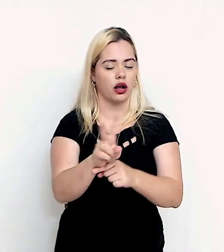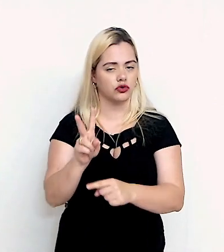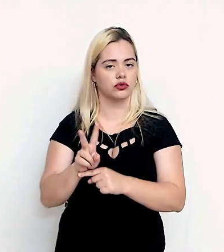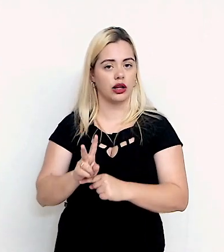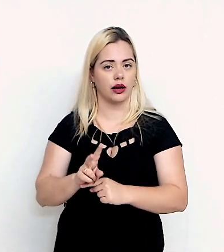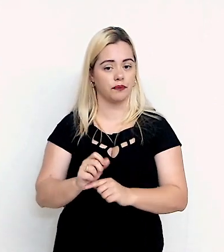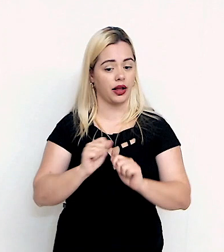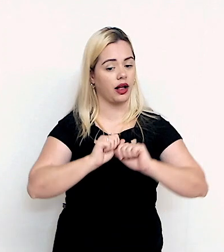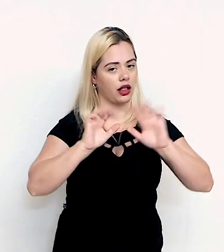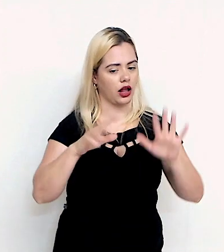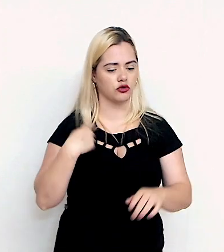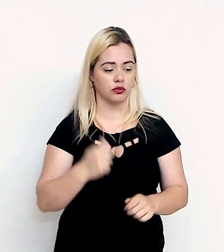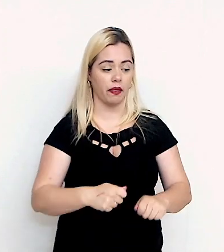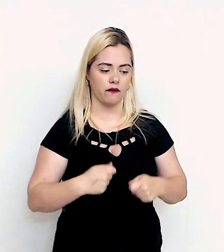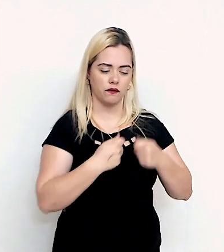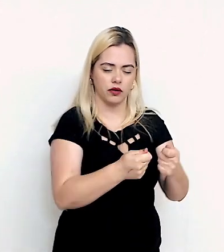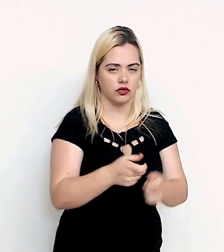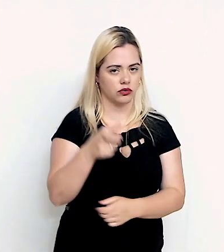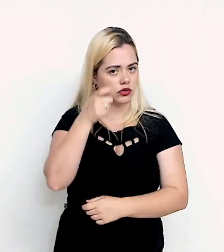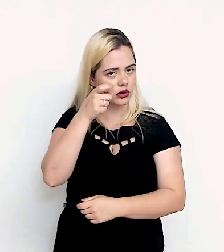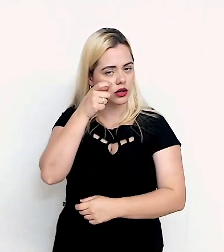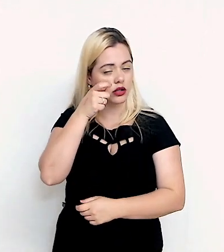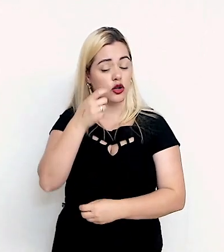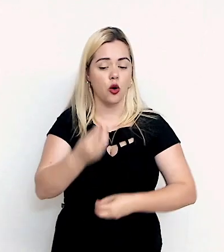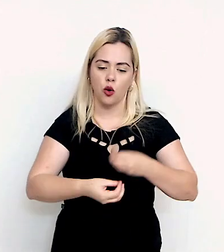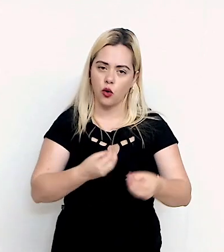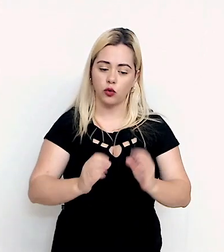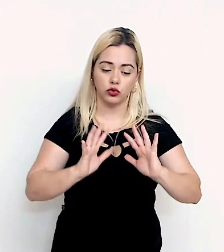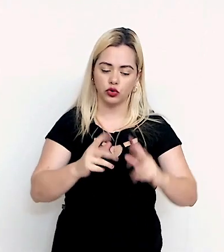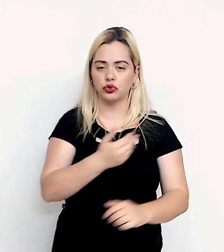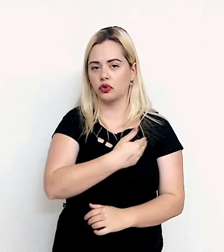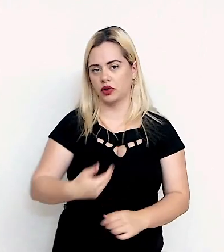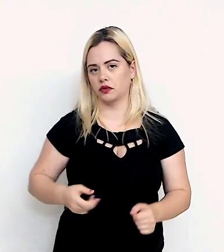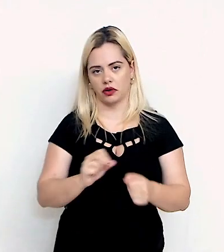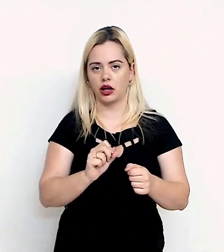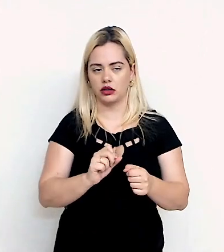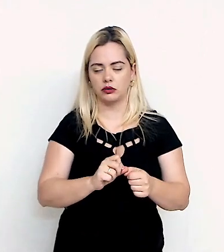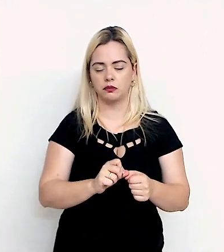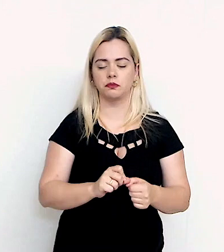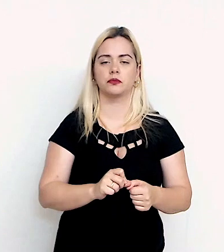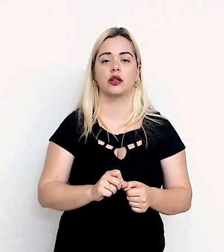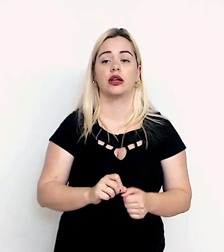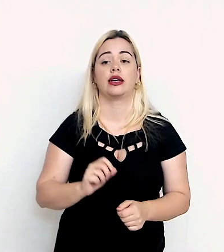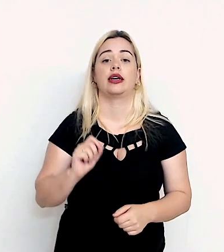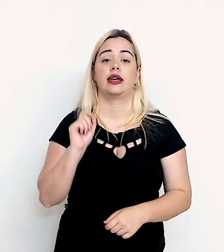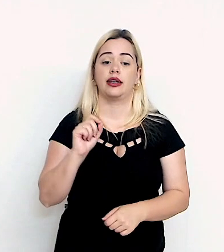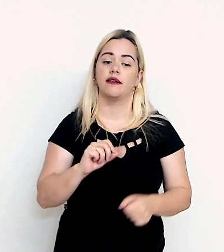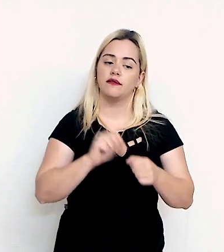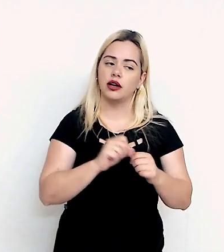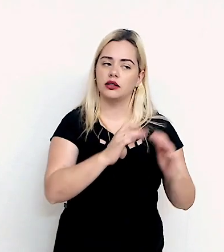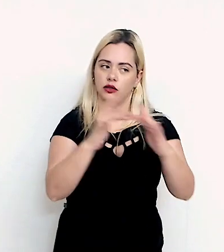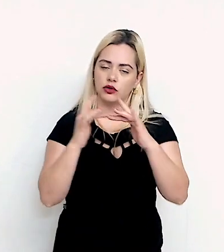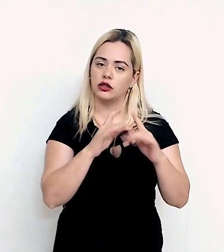os nossos interesses como fazem todos os governos que participo dessas negociações